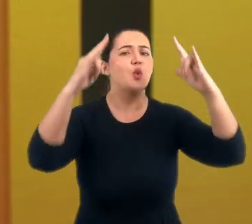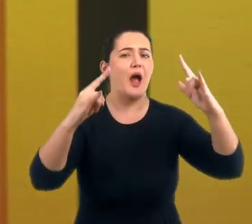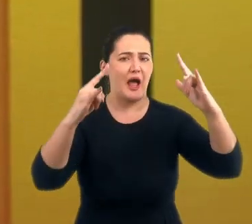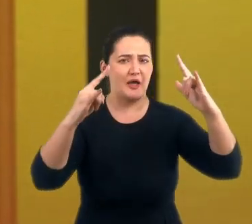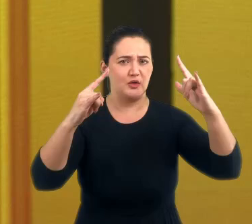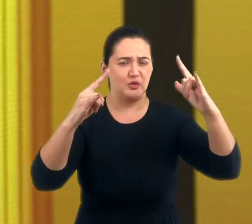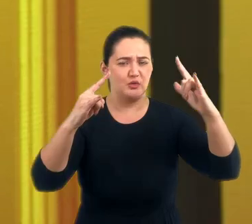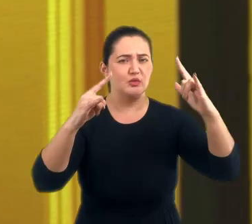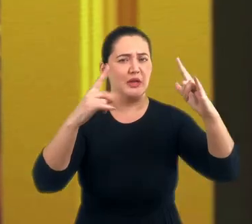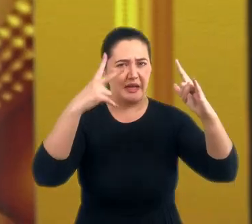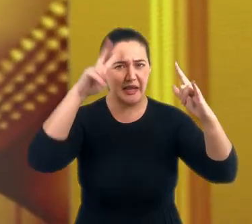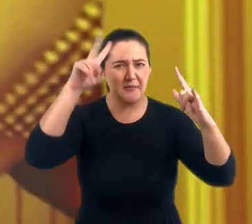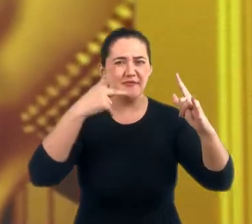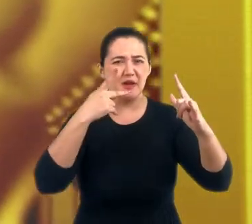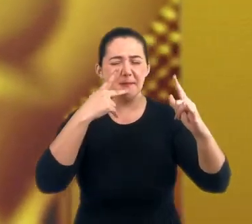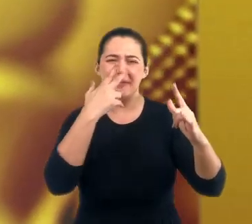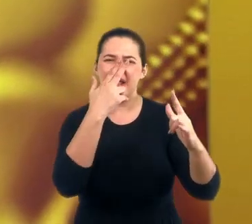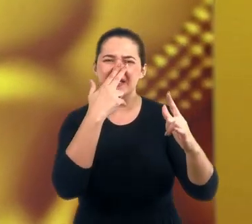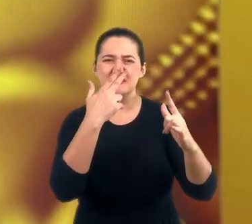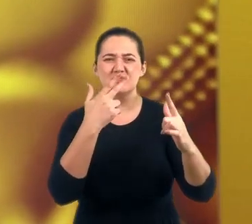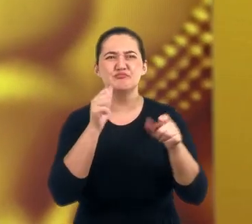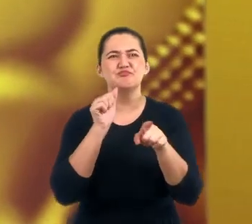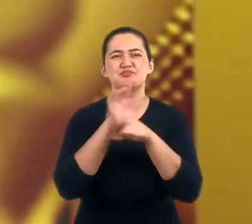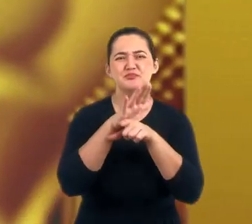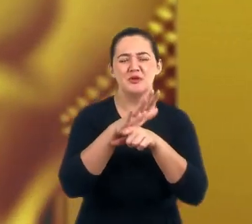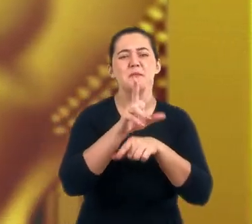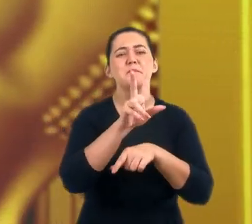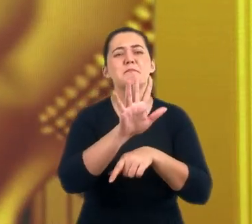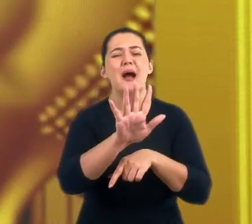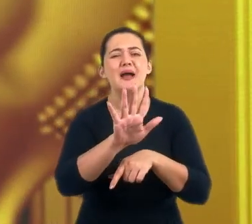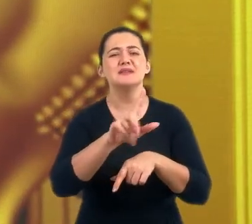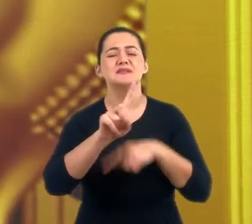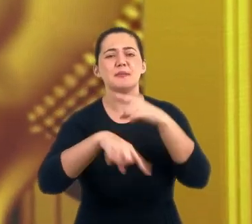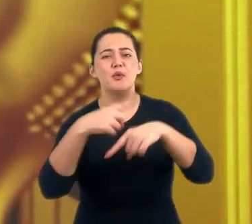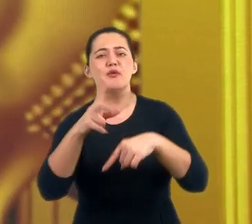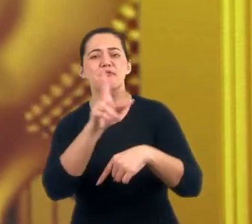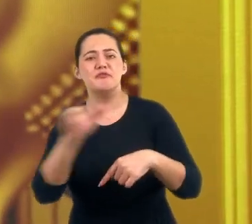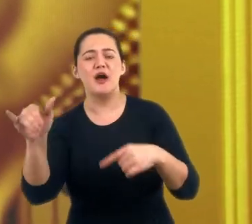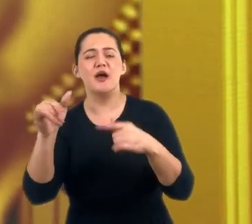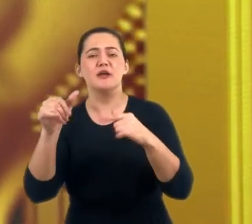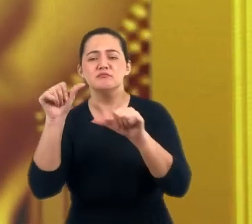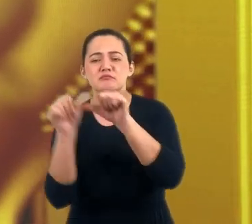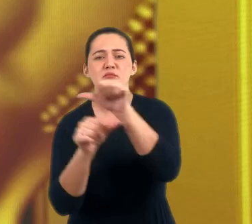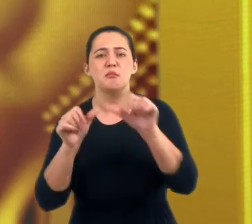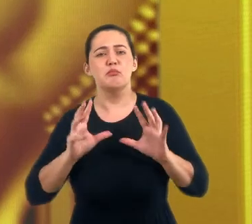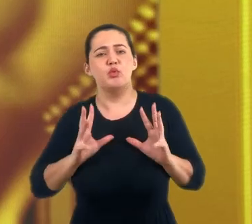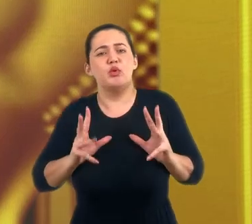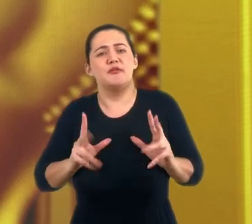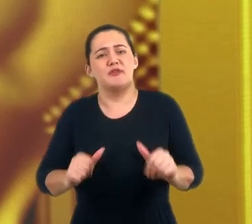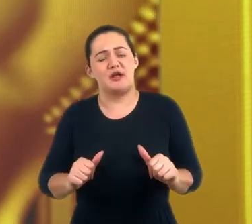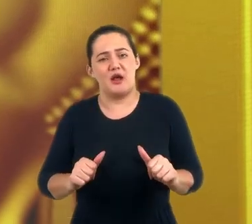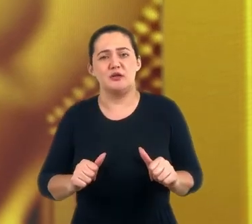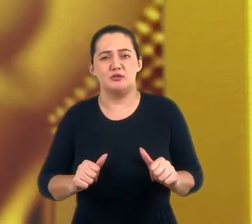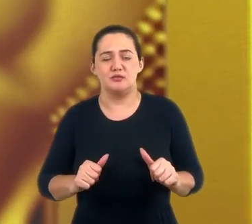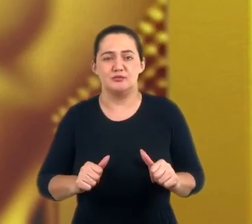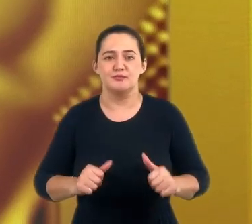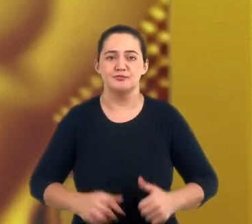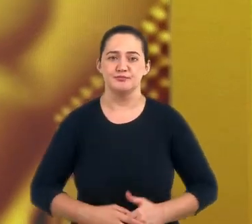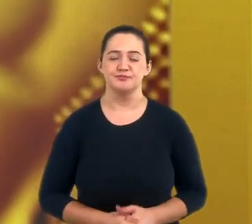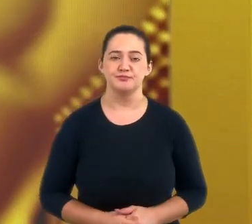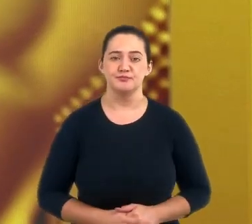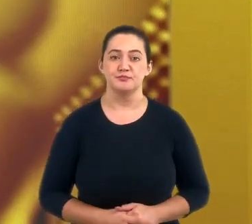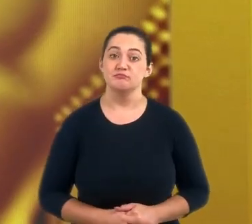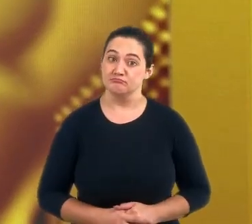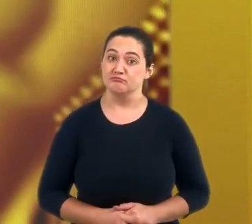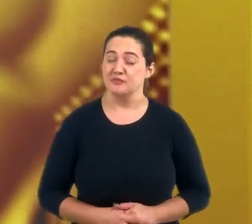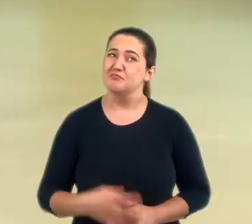santuário celestial foi dessacralizado, mas seria purificado, reivindicado por Deus, justificado, faz todo